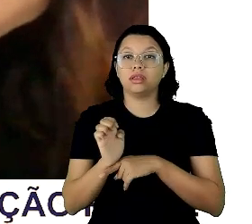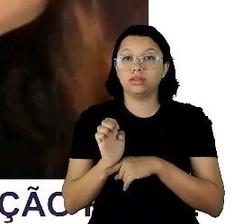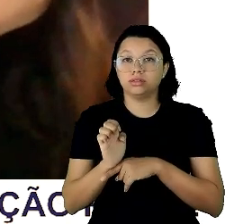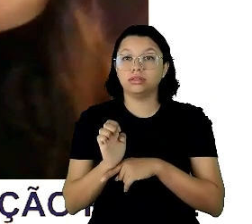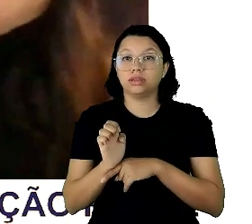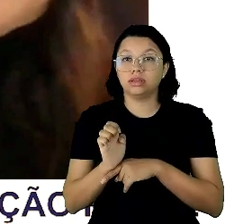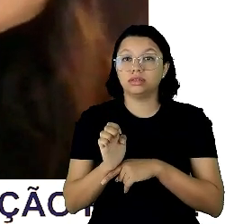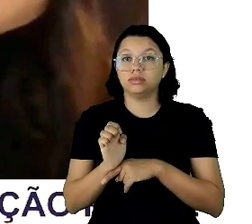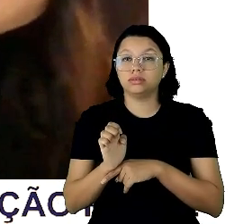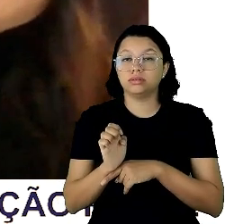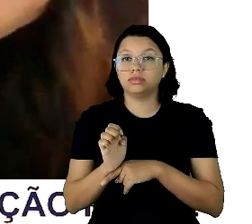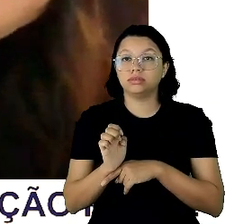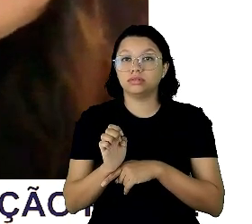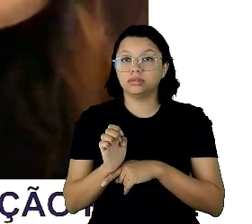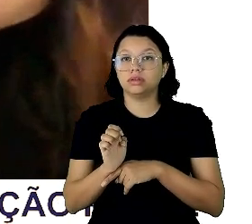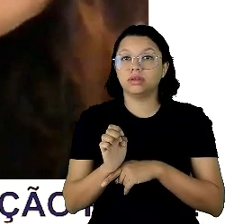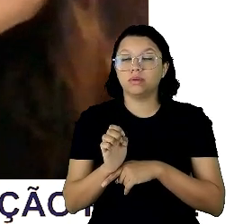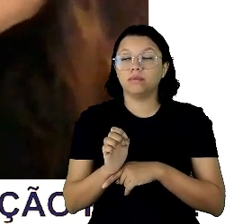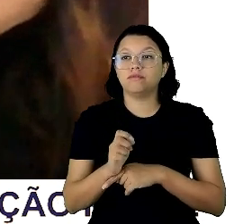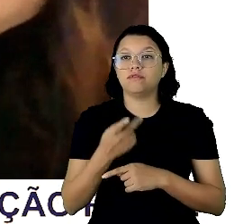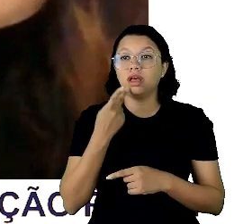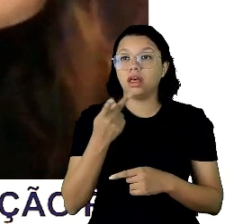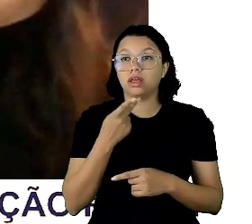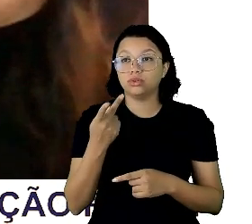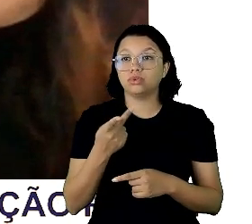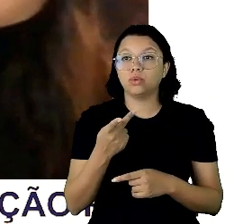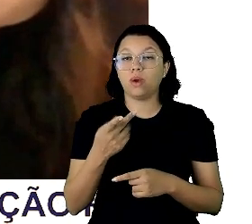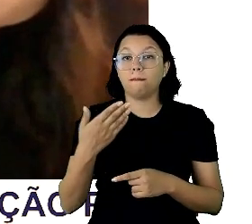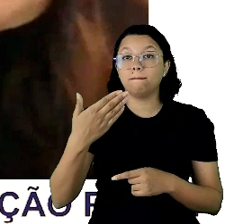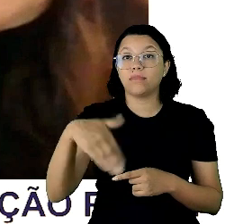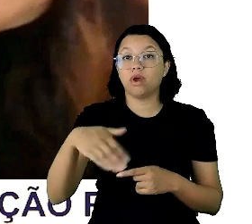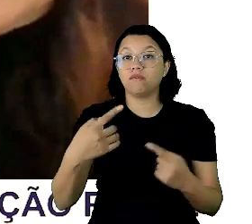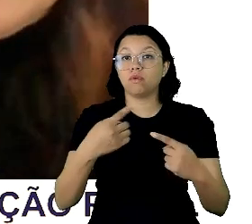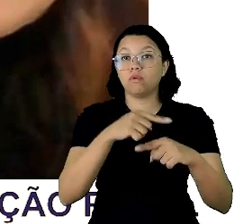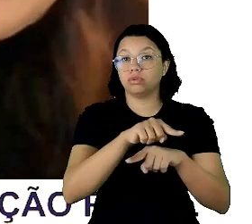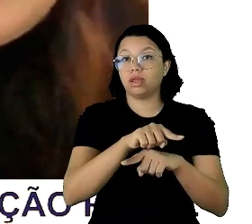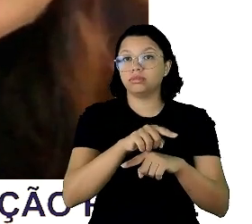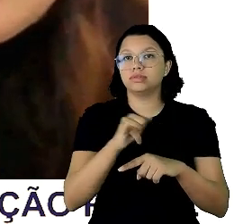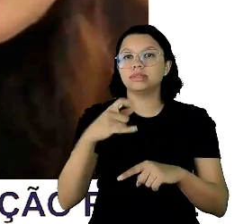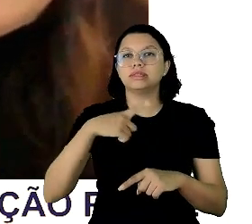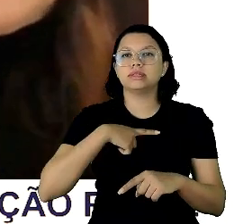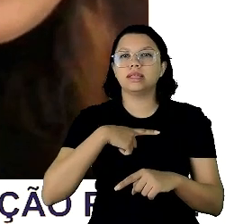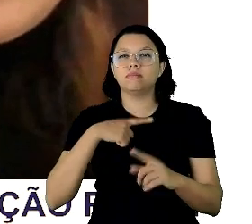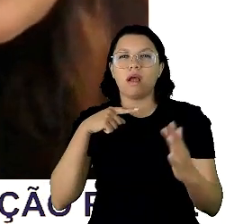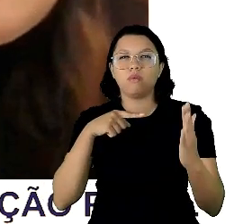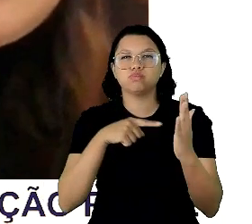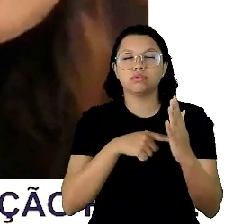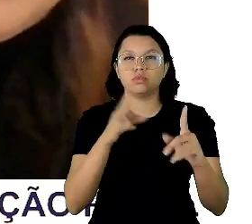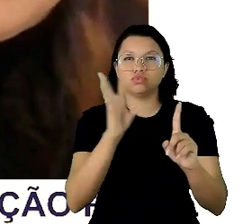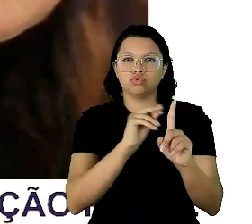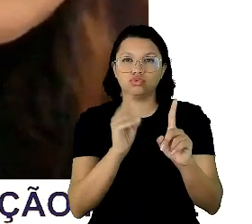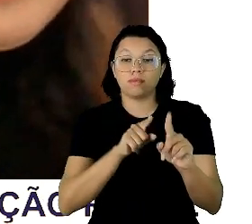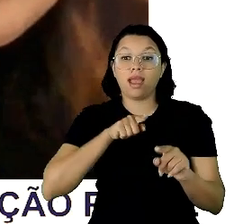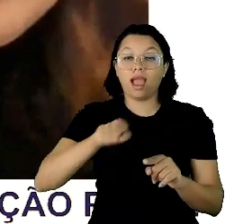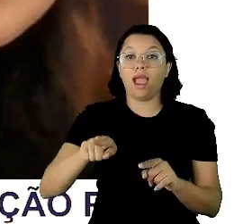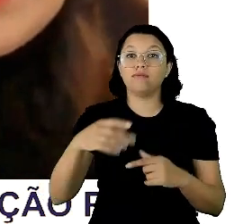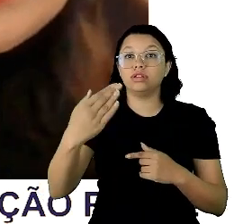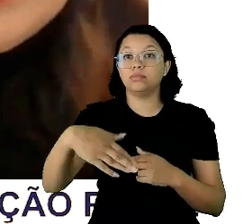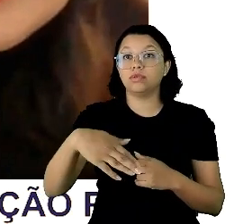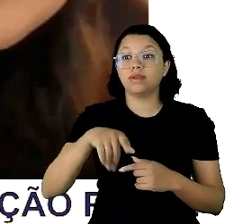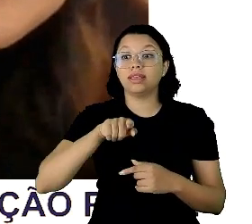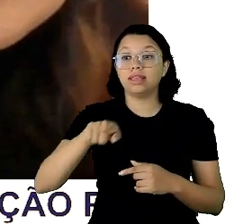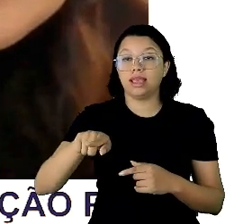prova inverso. Então, se tiver uma acusação de estupro nesse caso, eles vão ter que provar que a pessoa estava